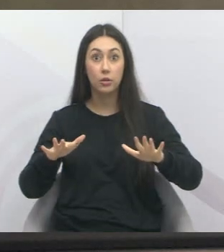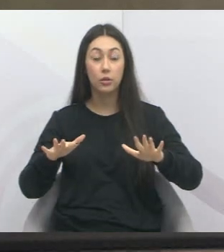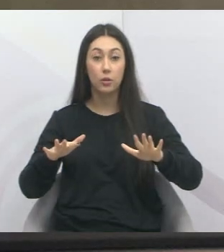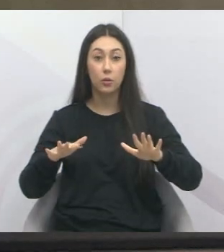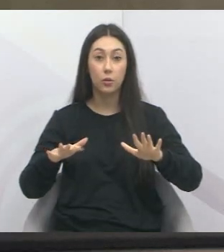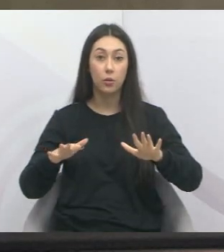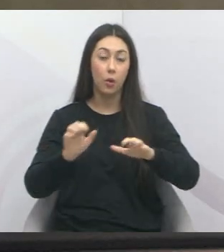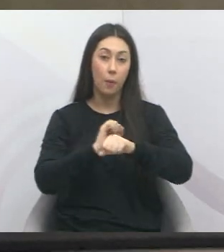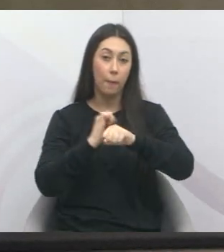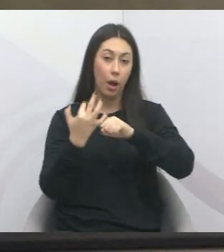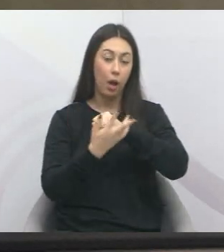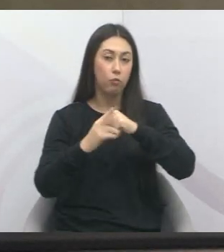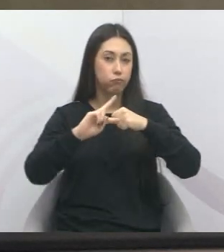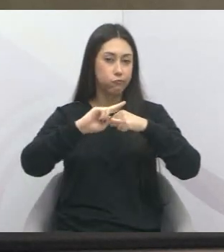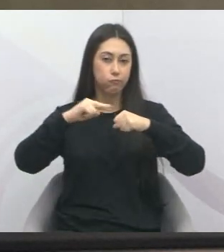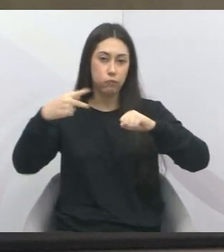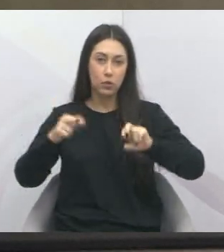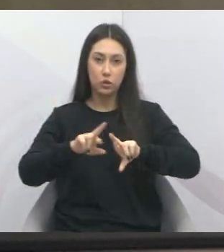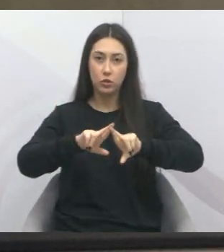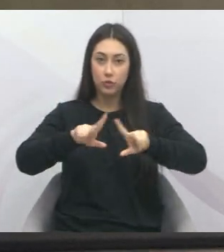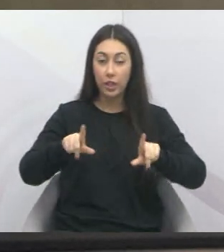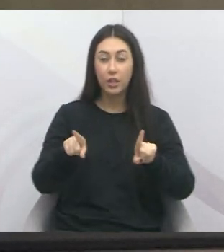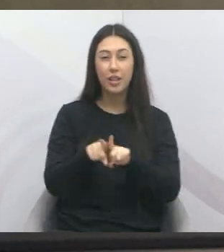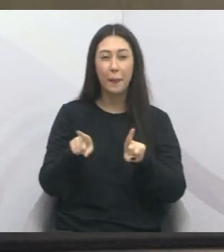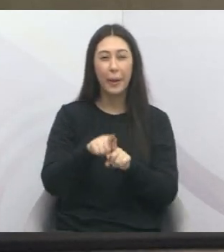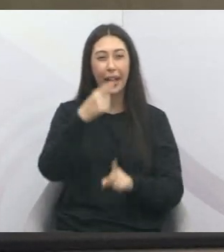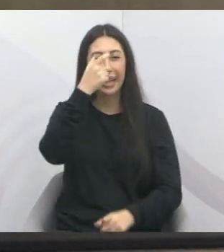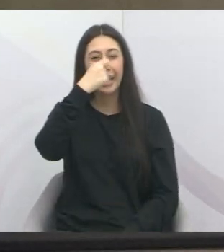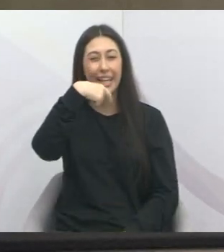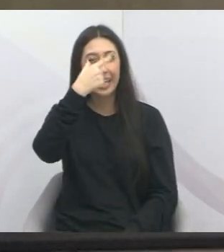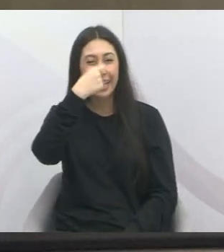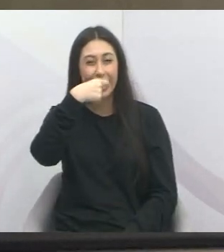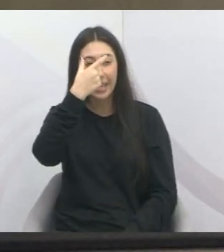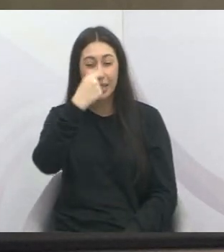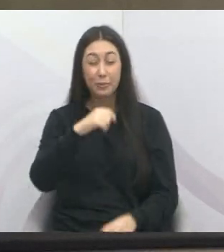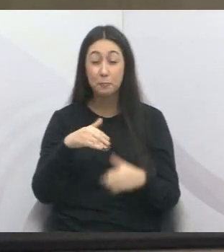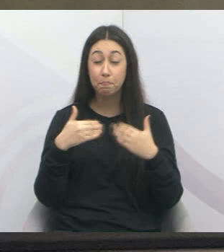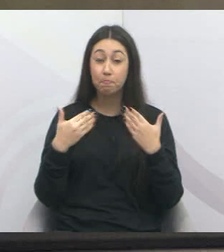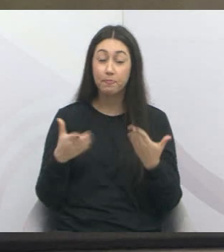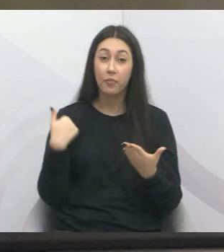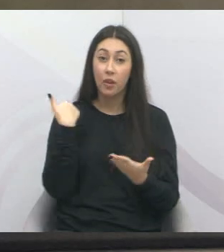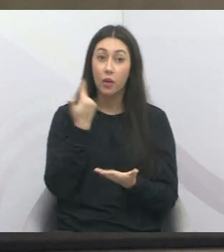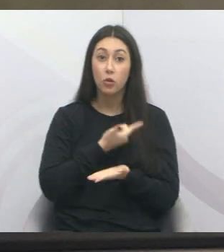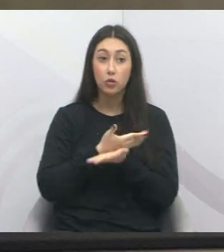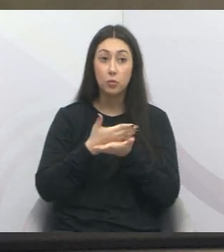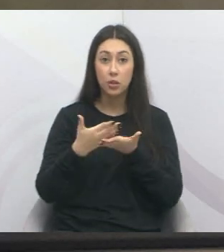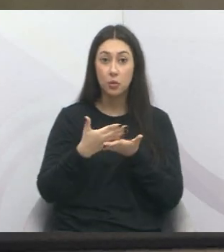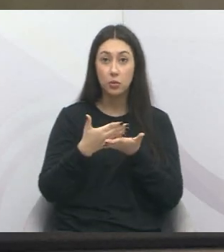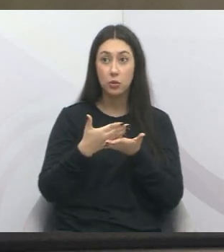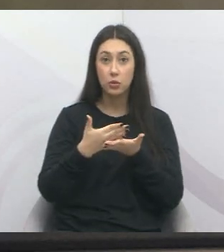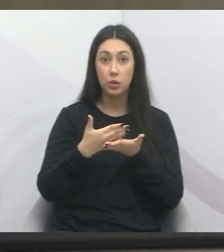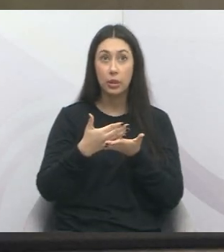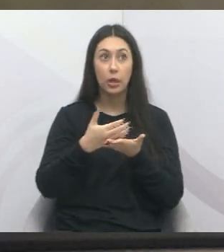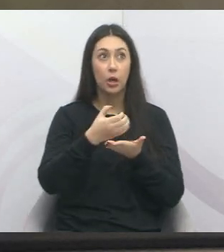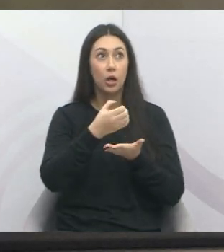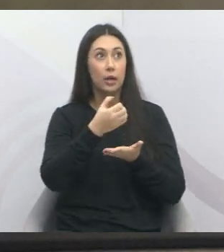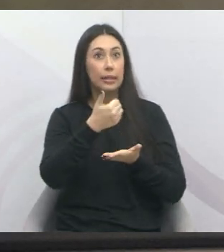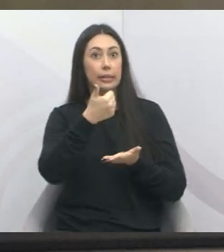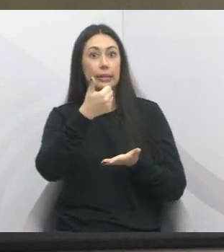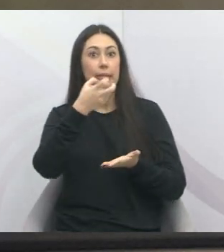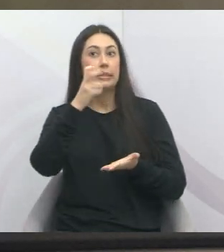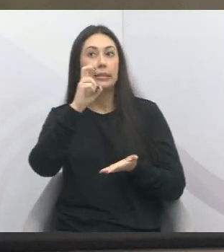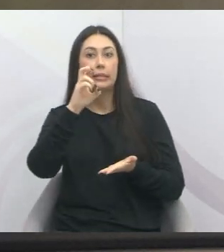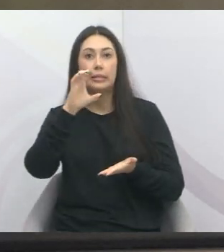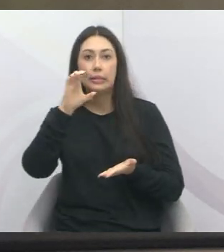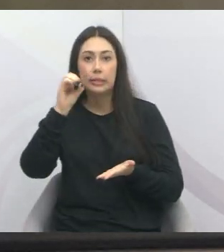com a síndrome gripal. Então, passamos de 80 a 100 atendimentos por dia para